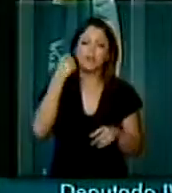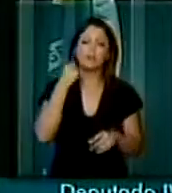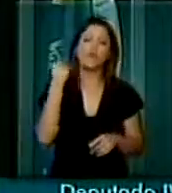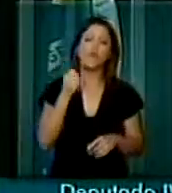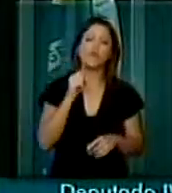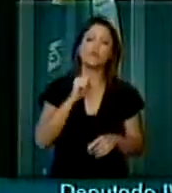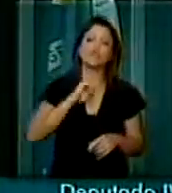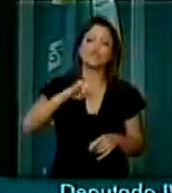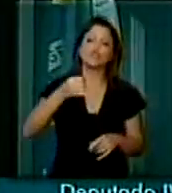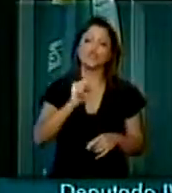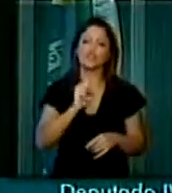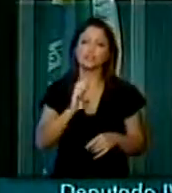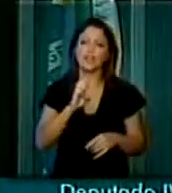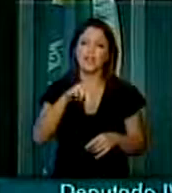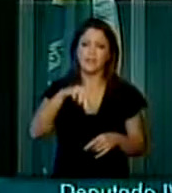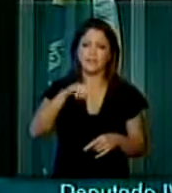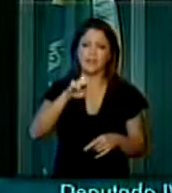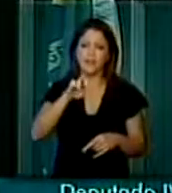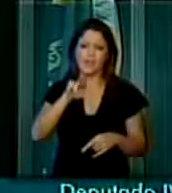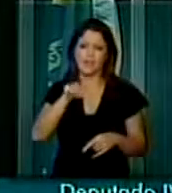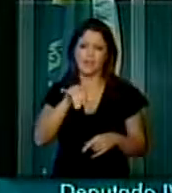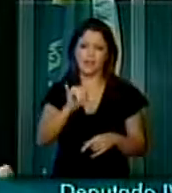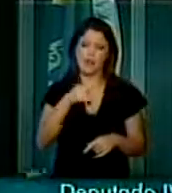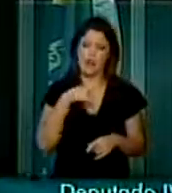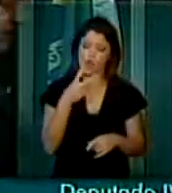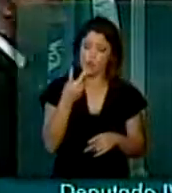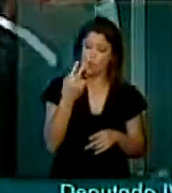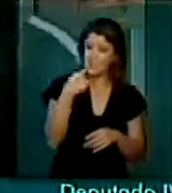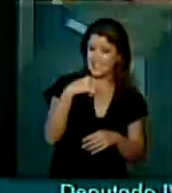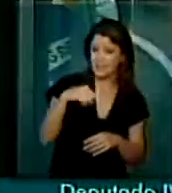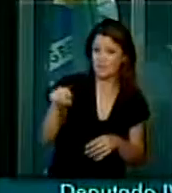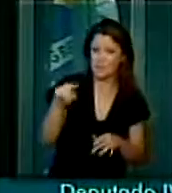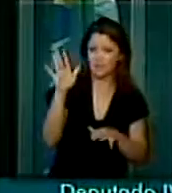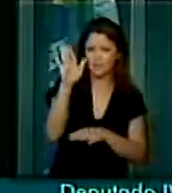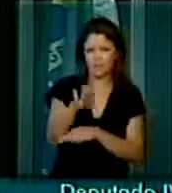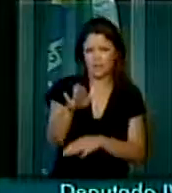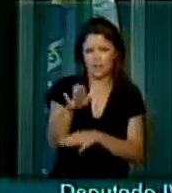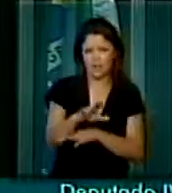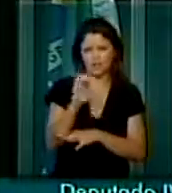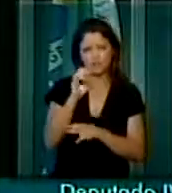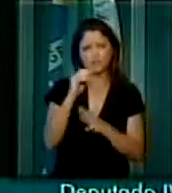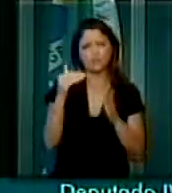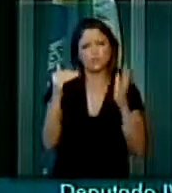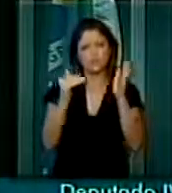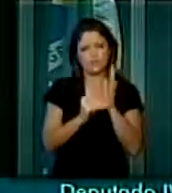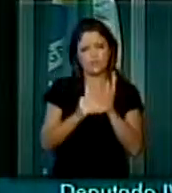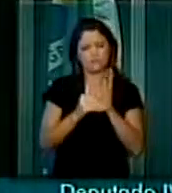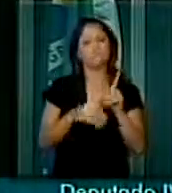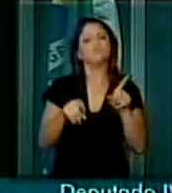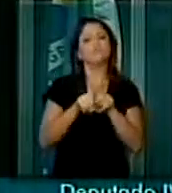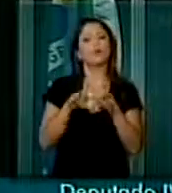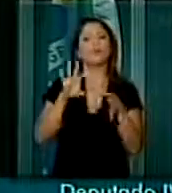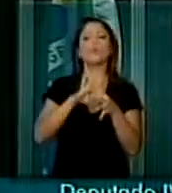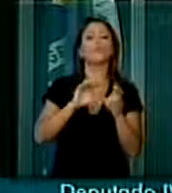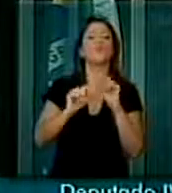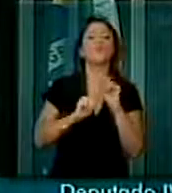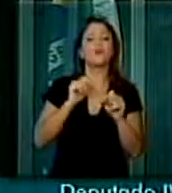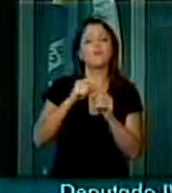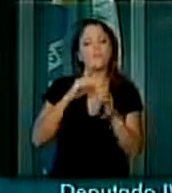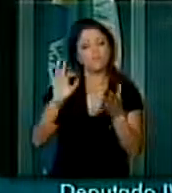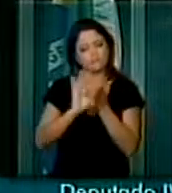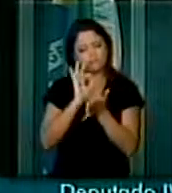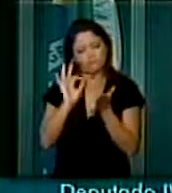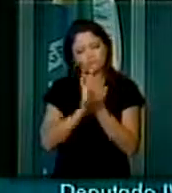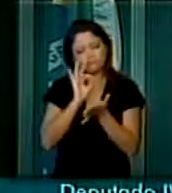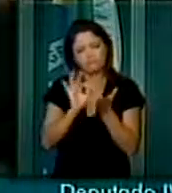Neri protocolou agora, às 14h30 no Senado. Inclusive, pegamos a